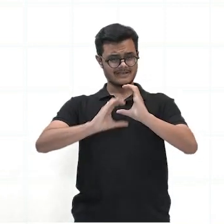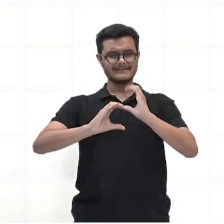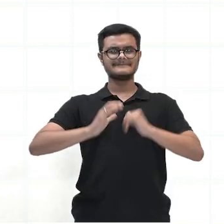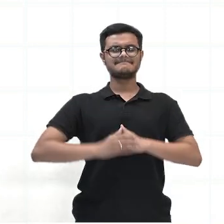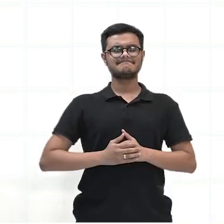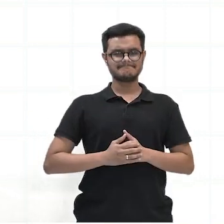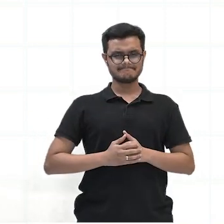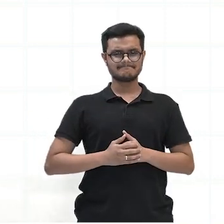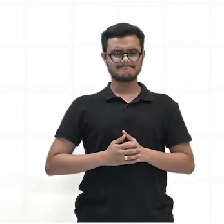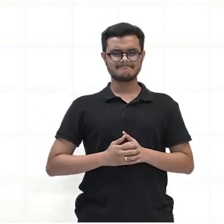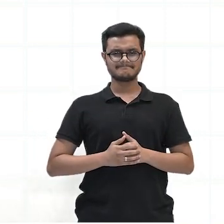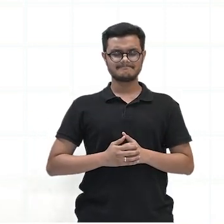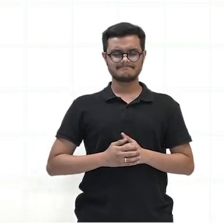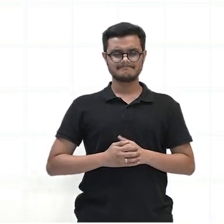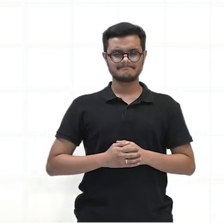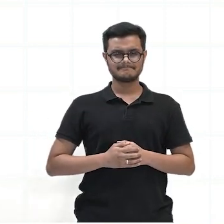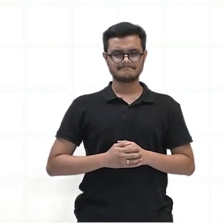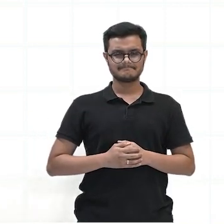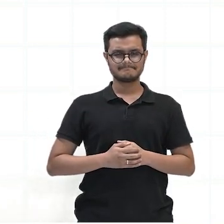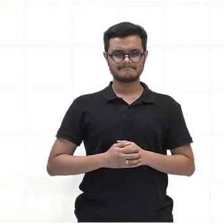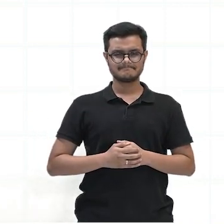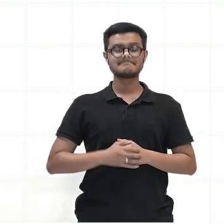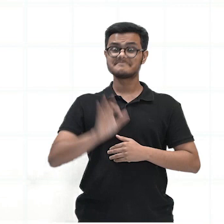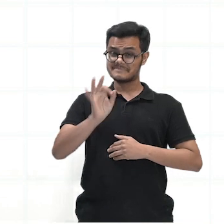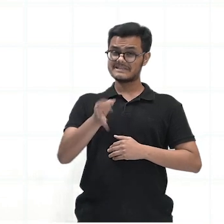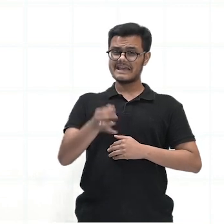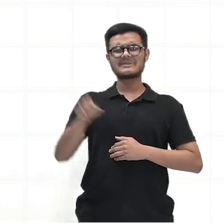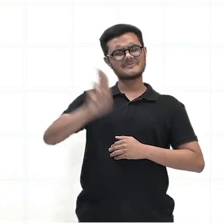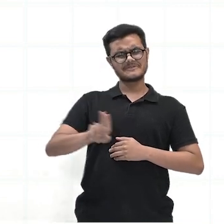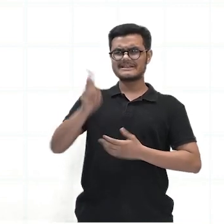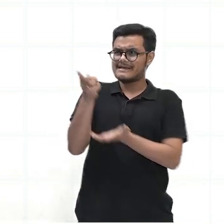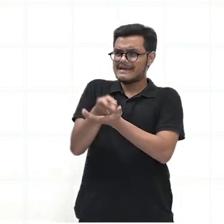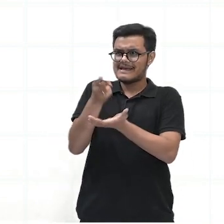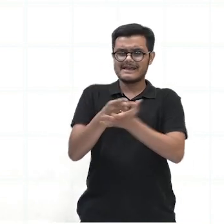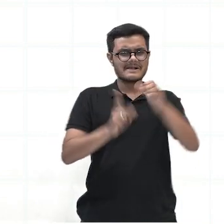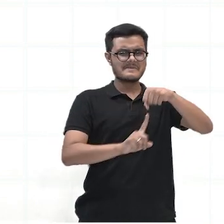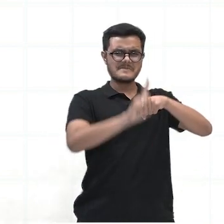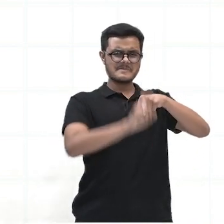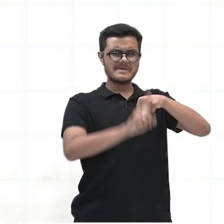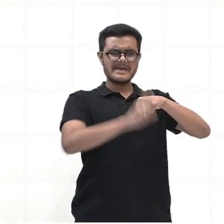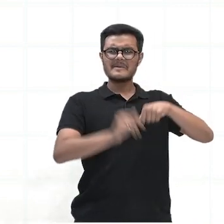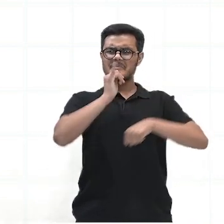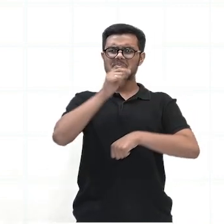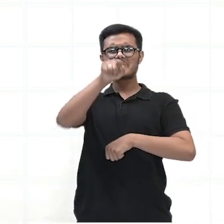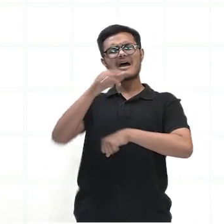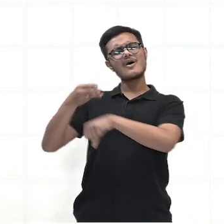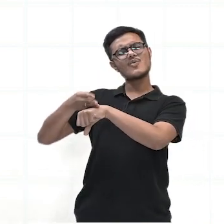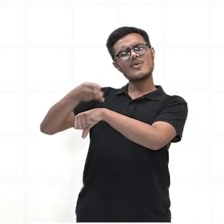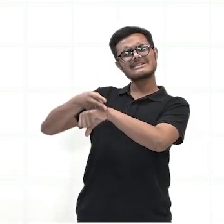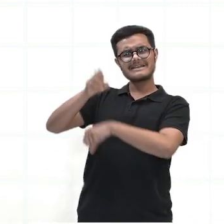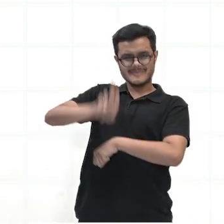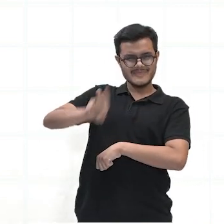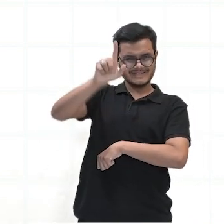communication moderna. Não é verdade? Nós usamos bastante, não é? Quem não usa o WhatsApp aí com um